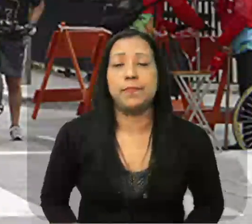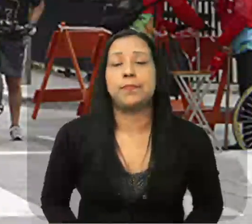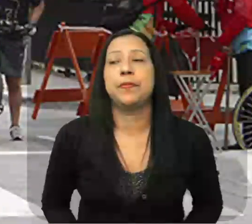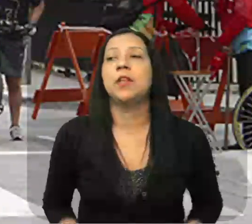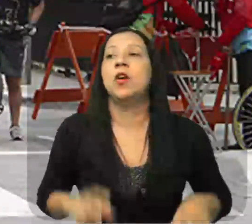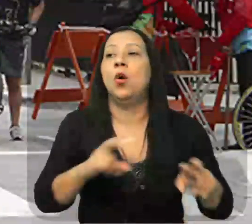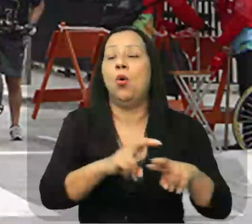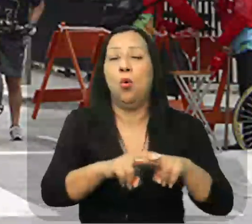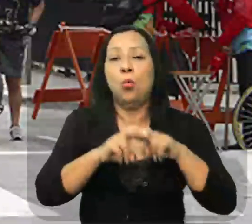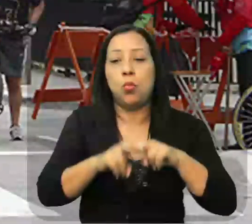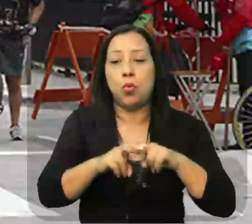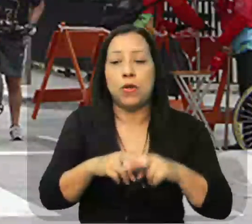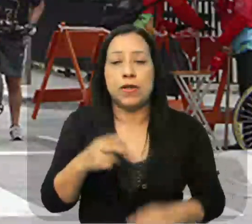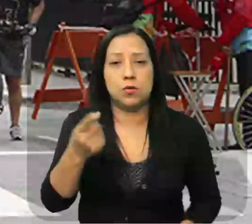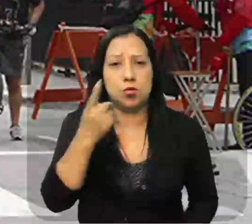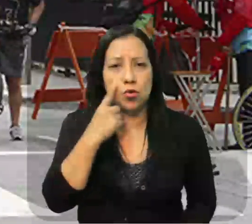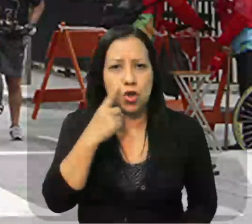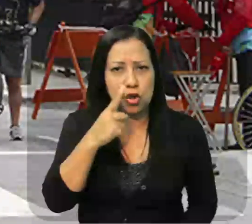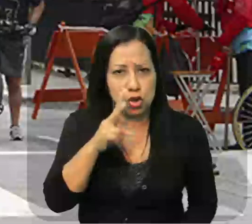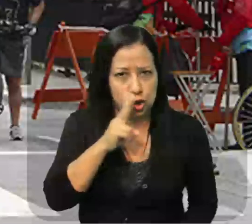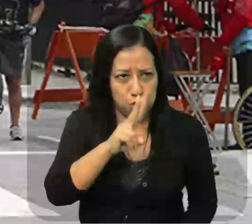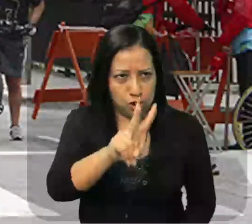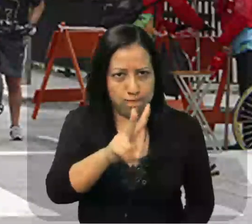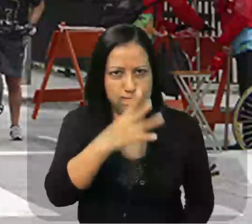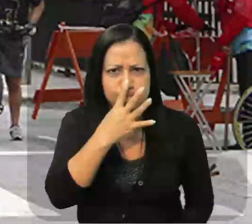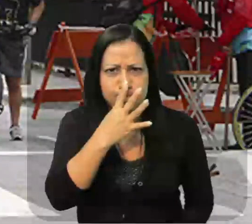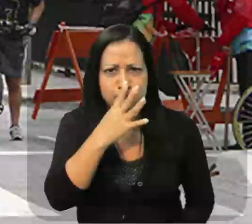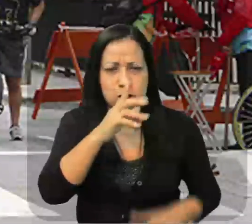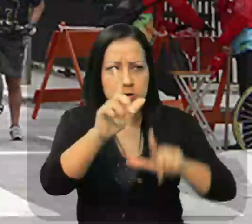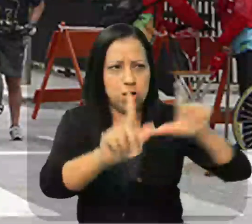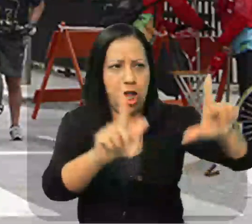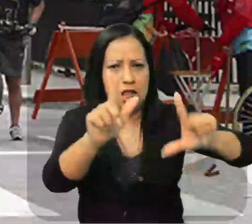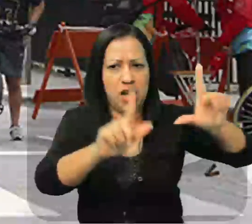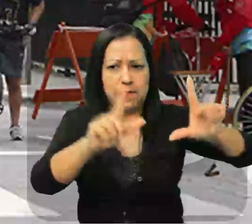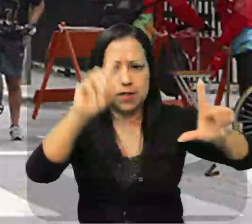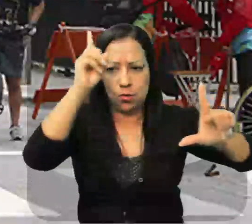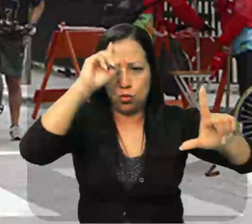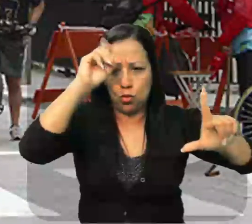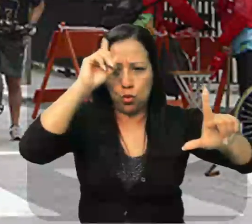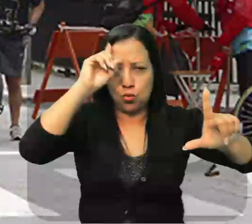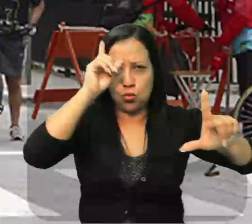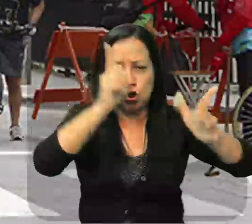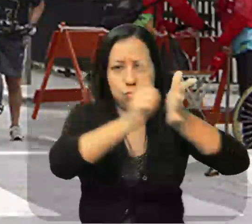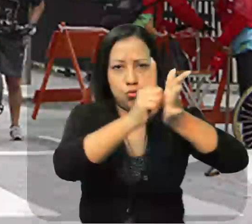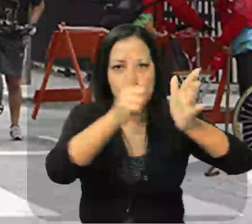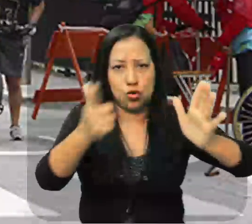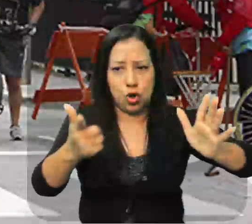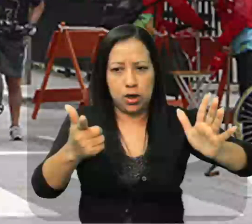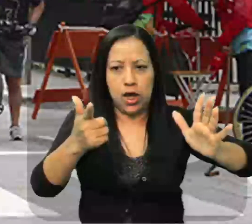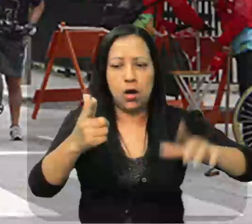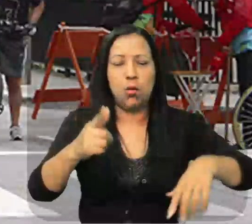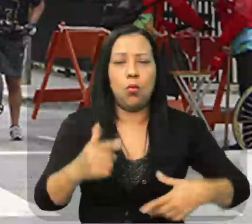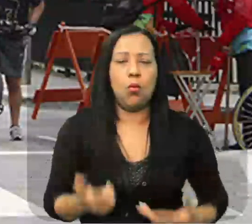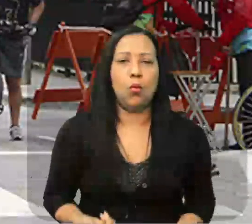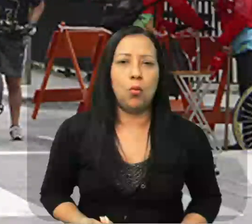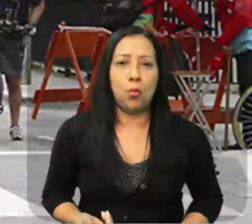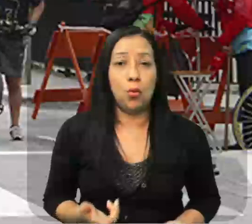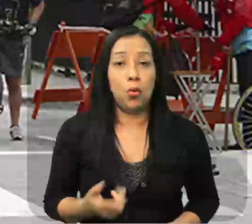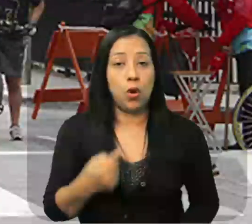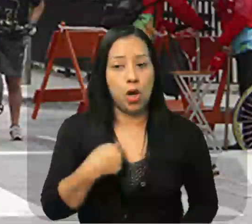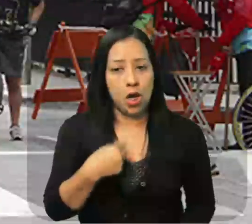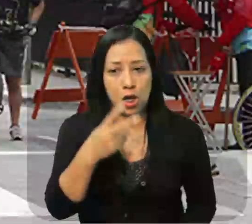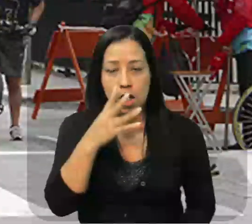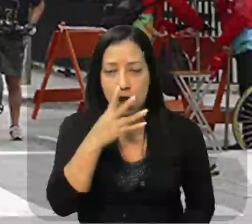problema. Vai dar problema. É por isso que a gente vê na televisão, diariamente,